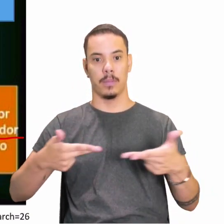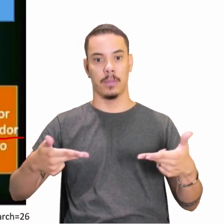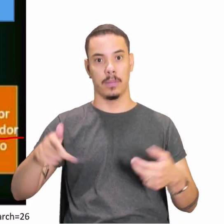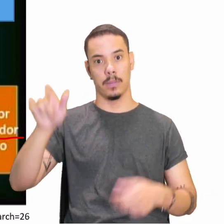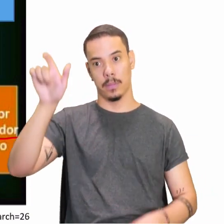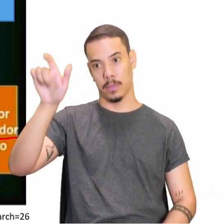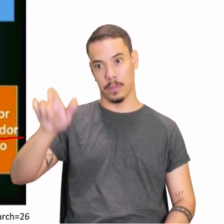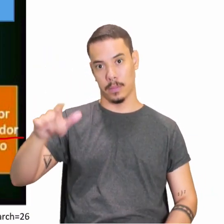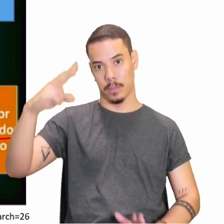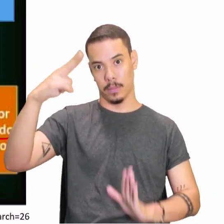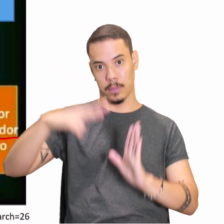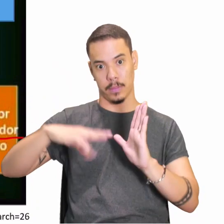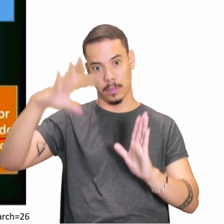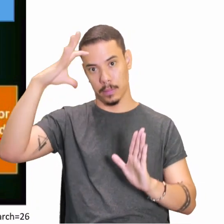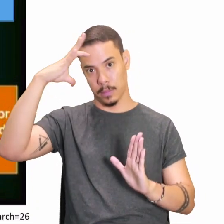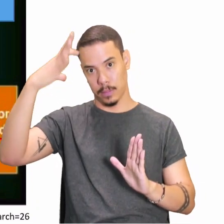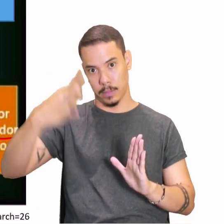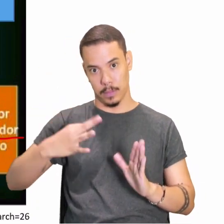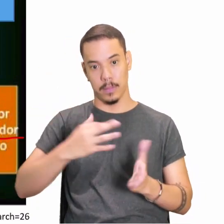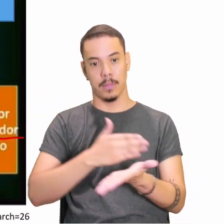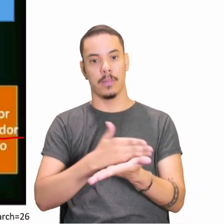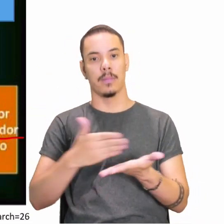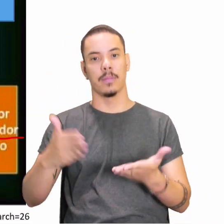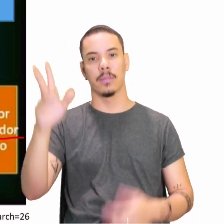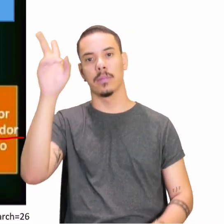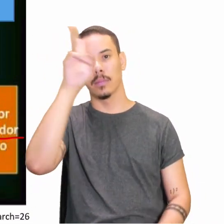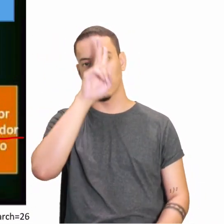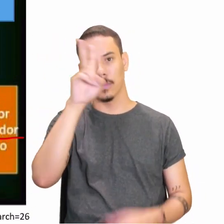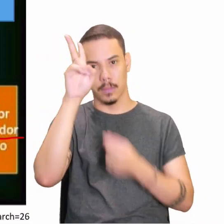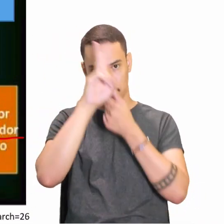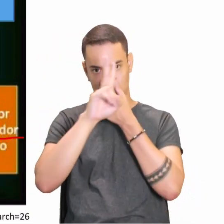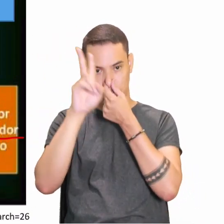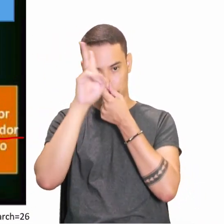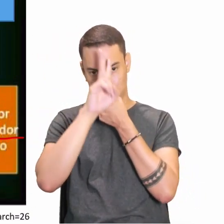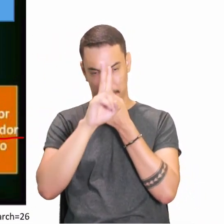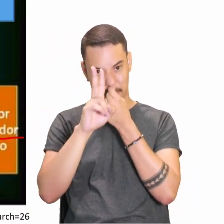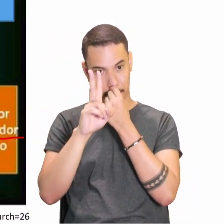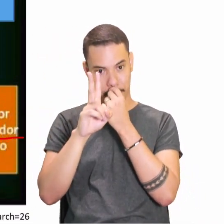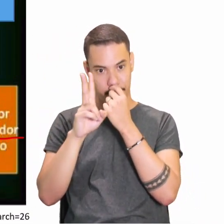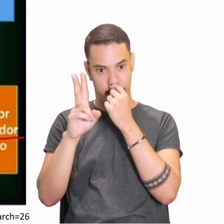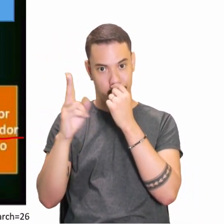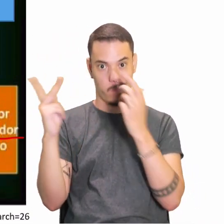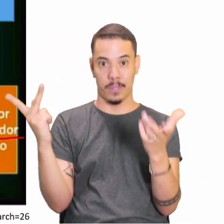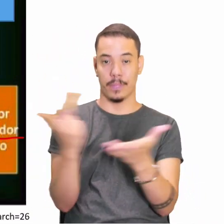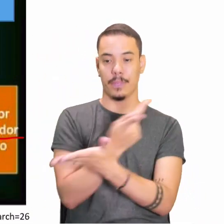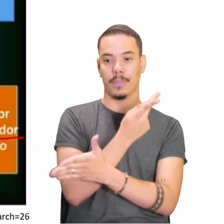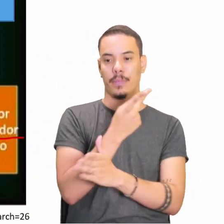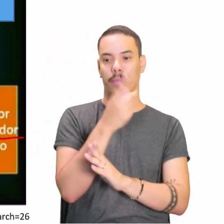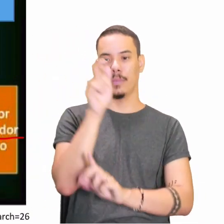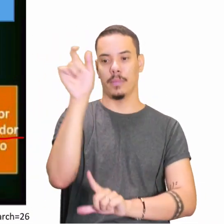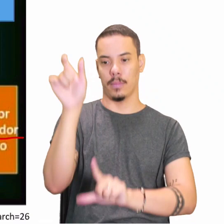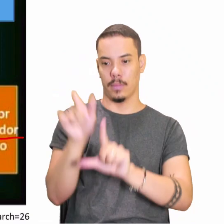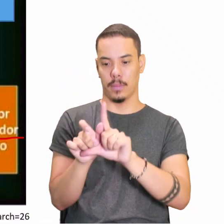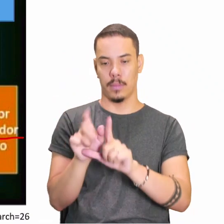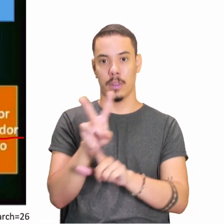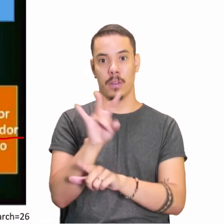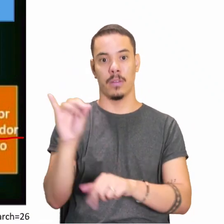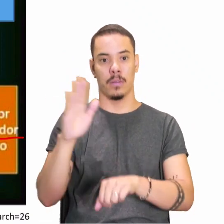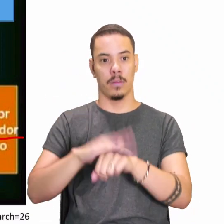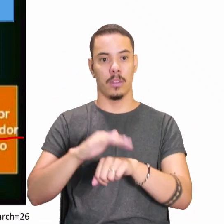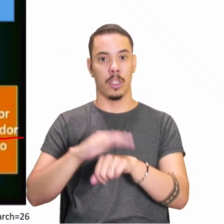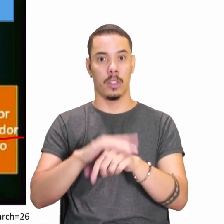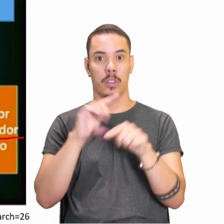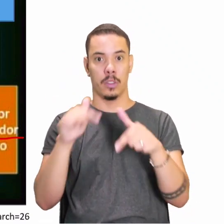leitor compreenda, a partir de uma história com fatos em que os personagens vão agir em